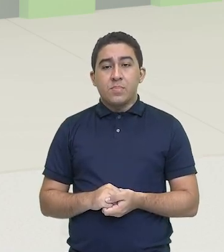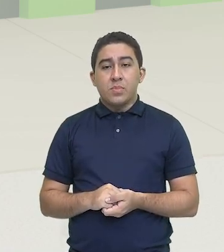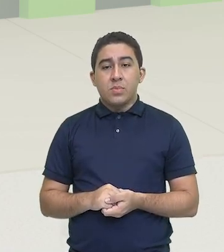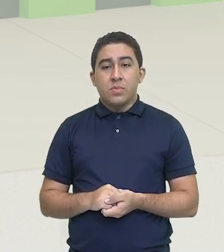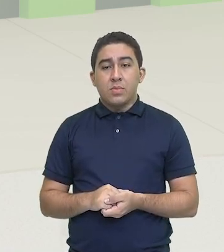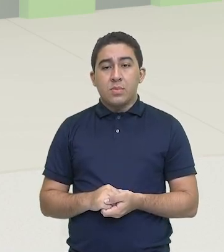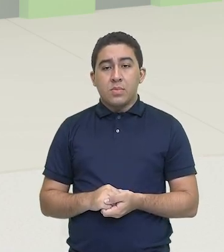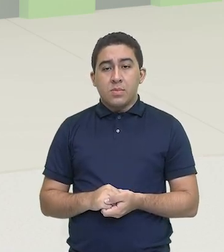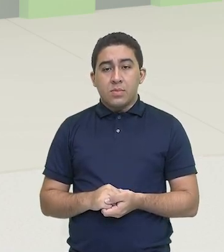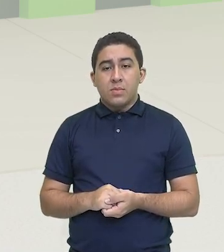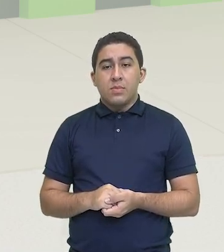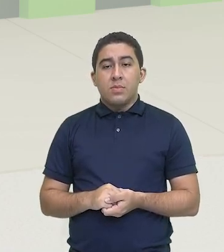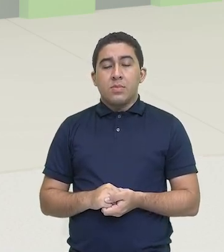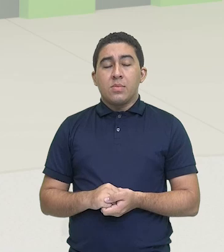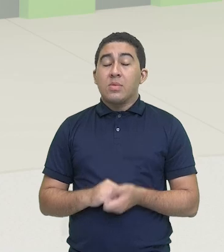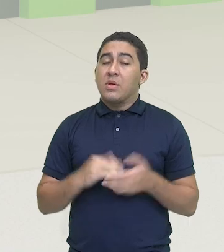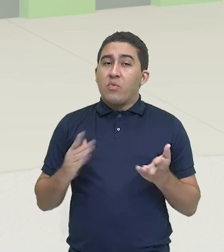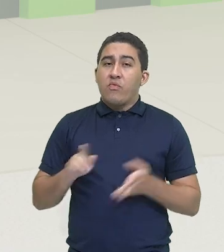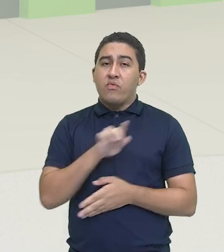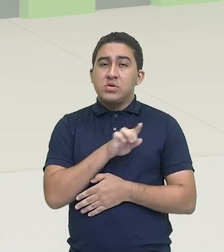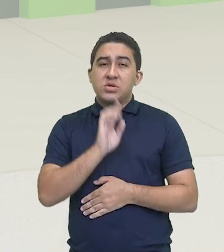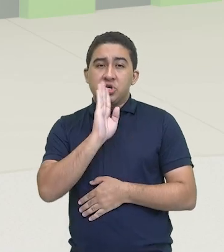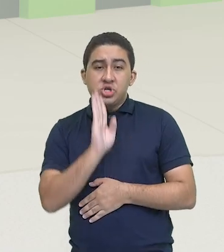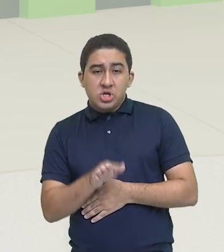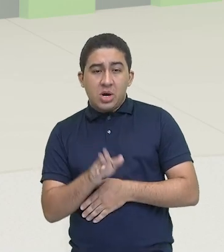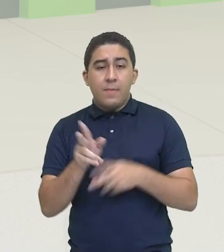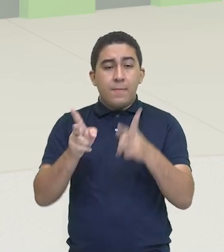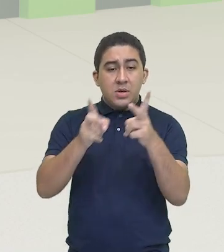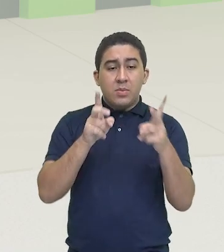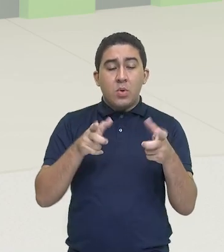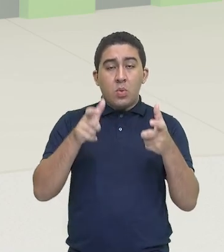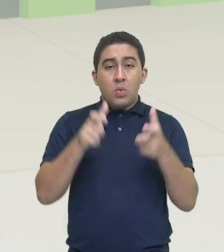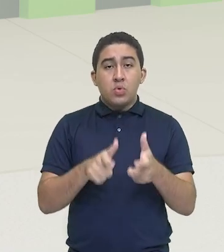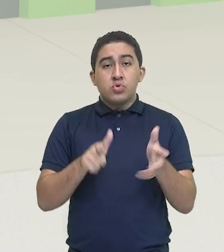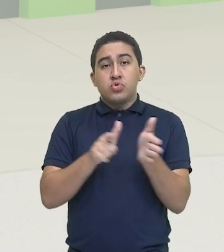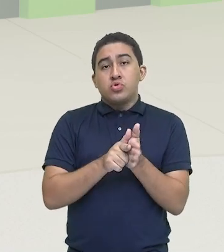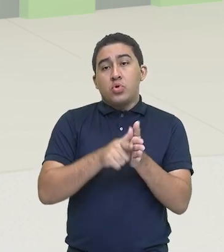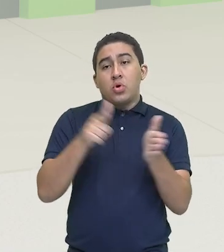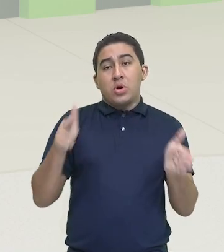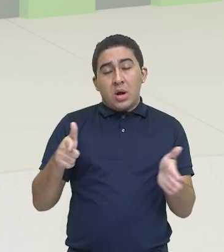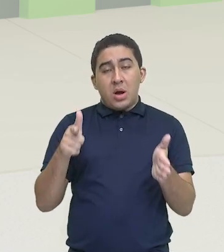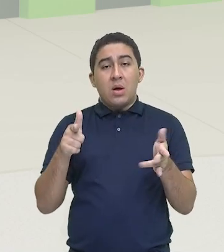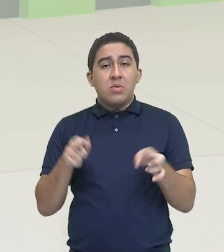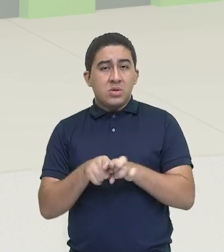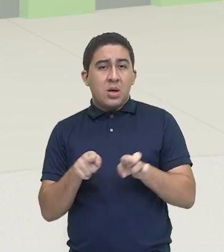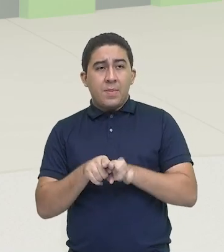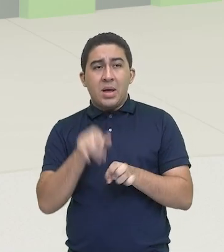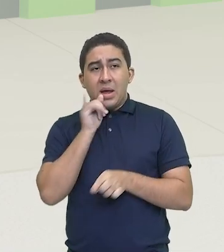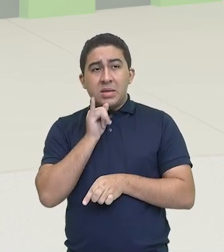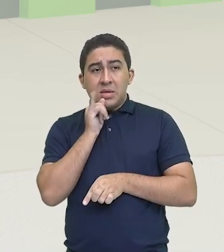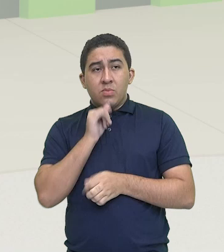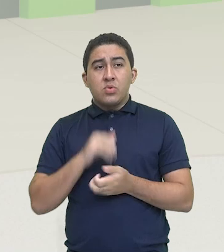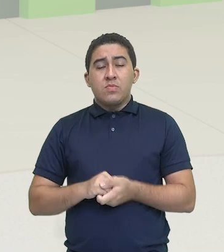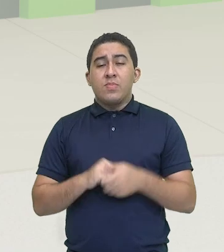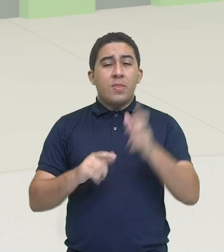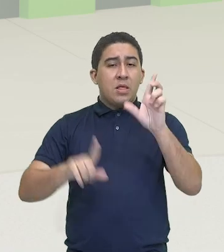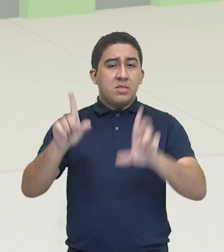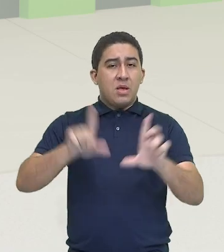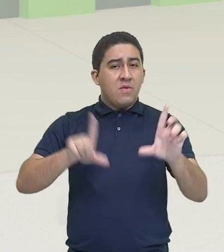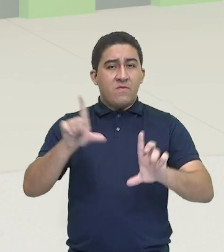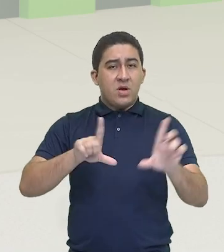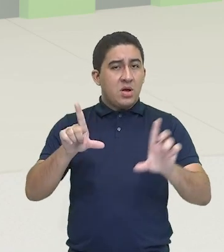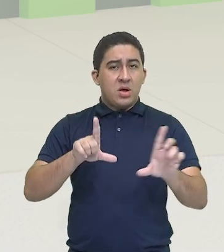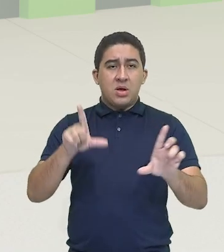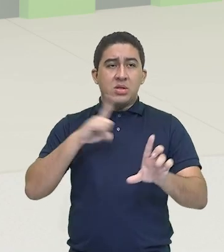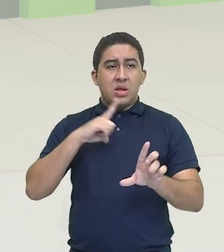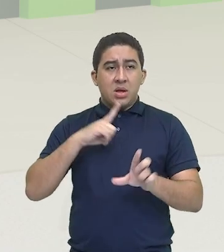vezes você já viu ali na matéria do jornal, no Jornal Nacional mesmo, no